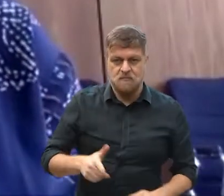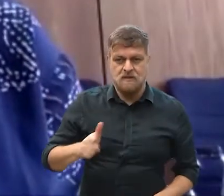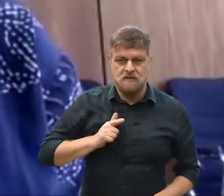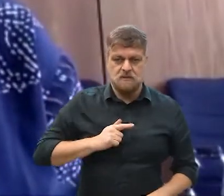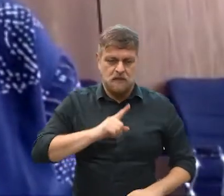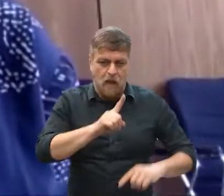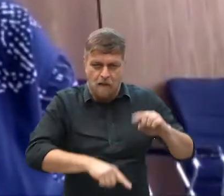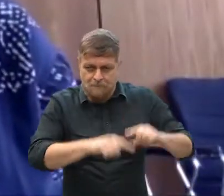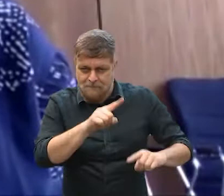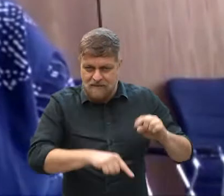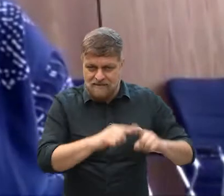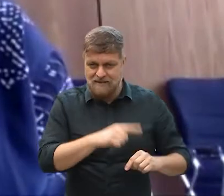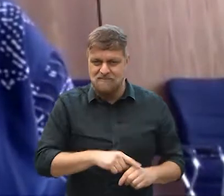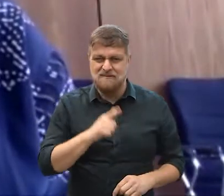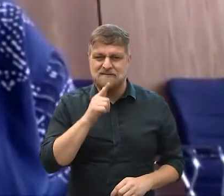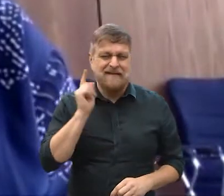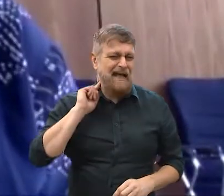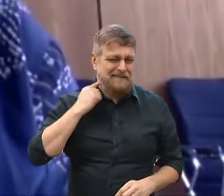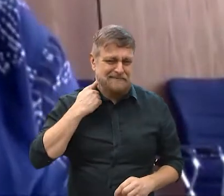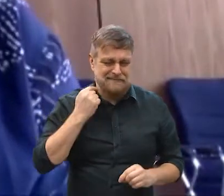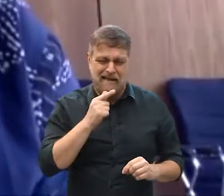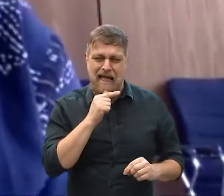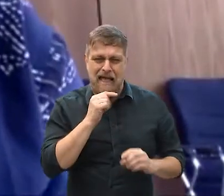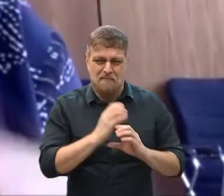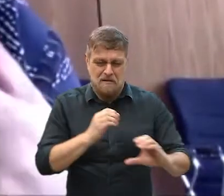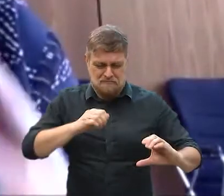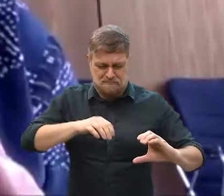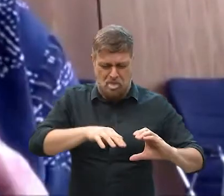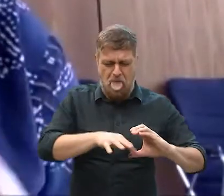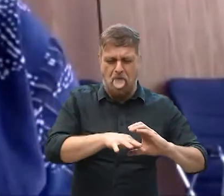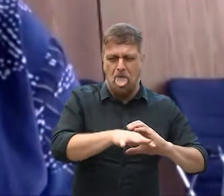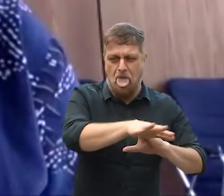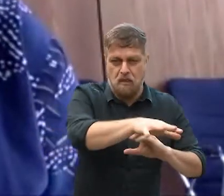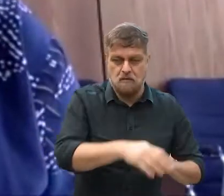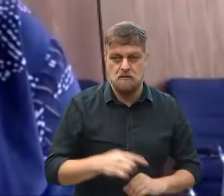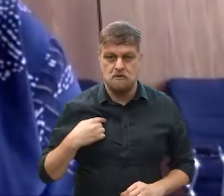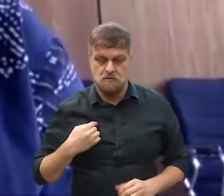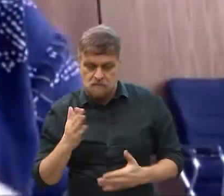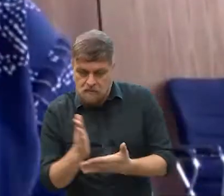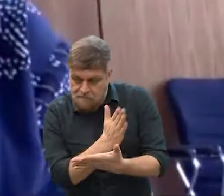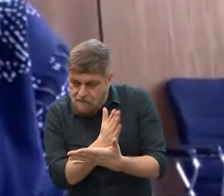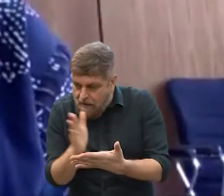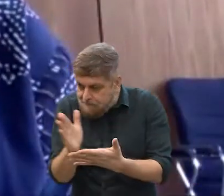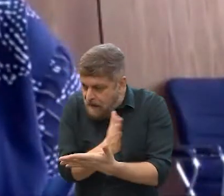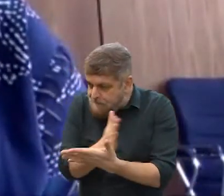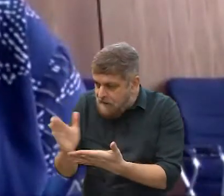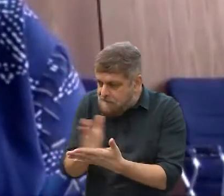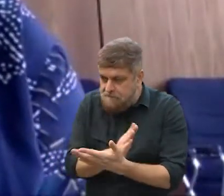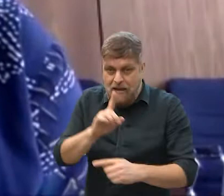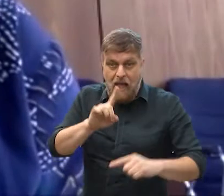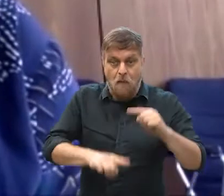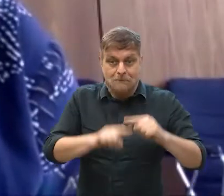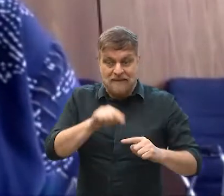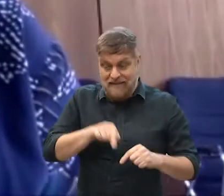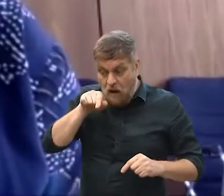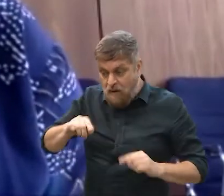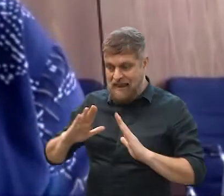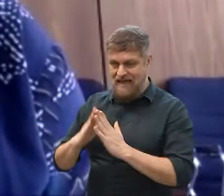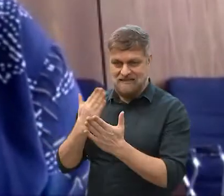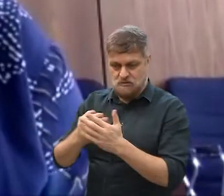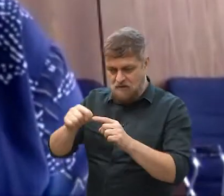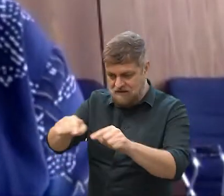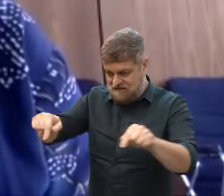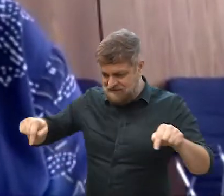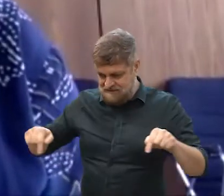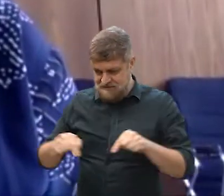que não tivessem contato com o esgoto. E após isso, a gente começou a selecionar esses materiais na sala de aula.